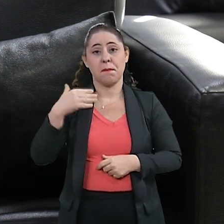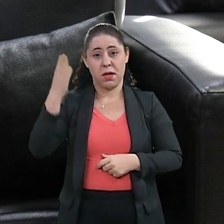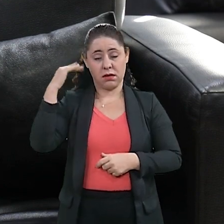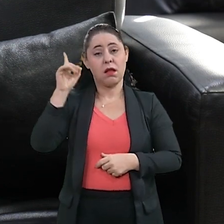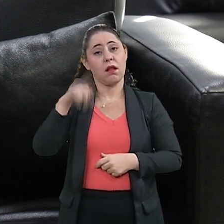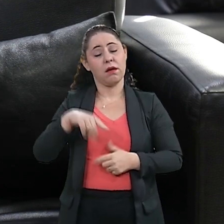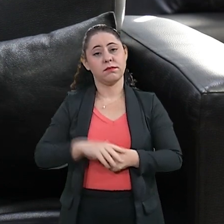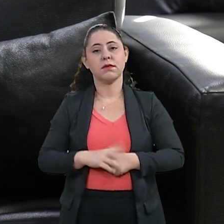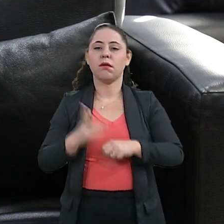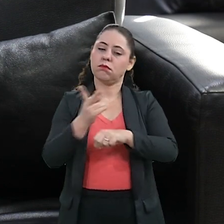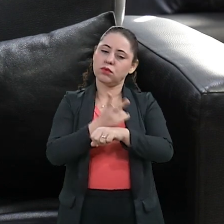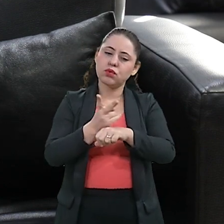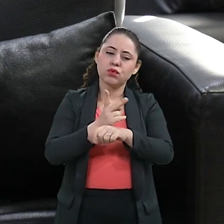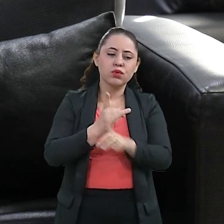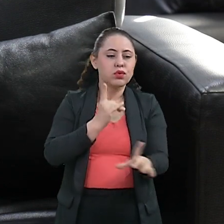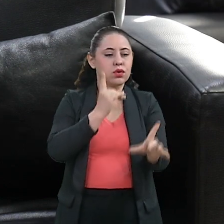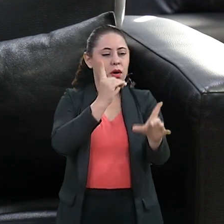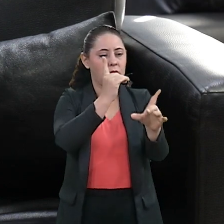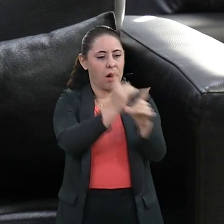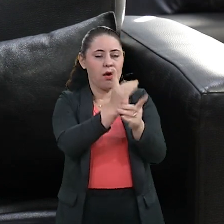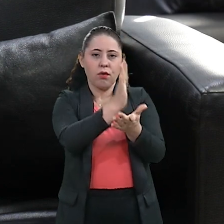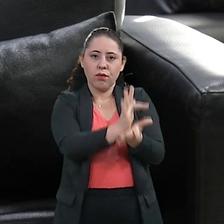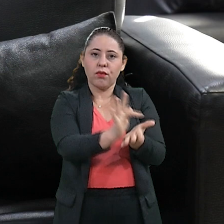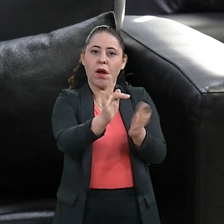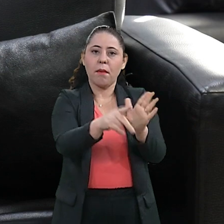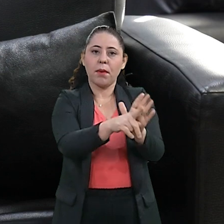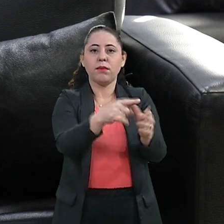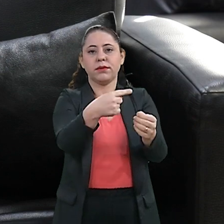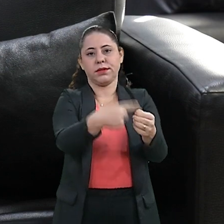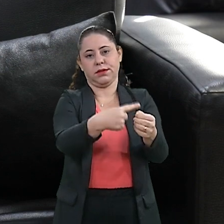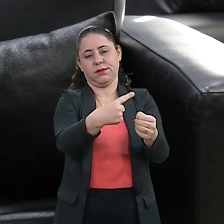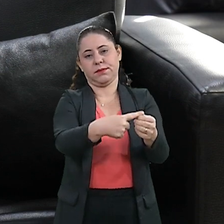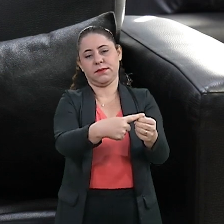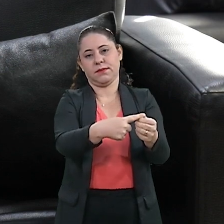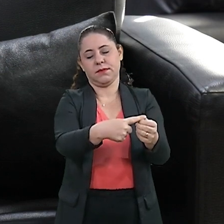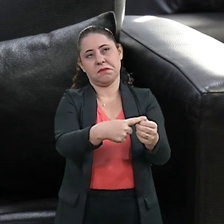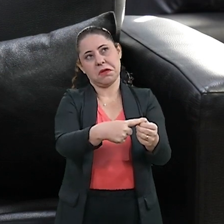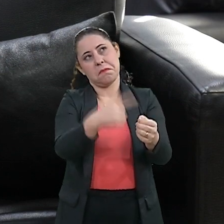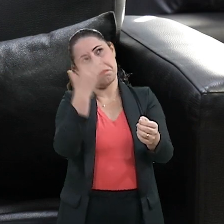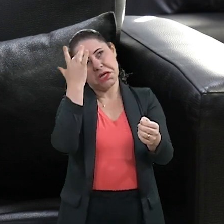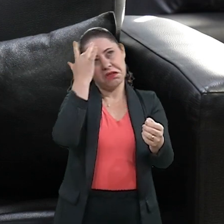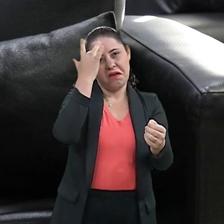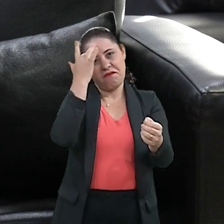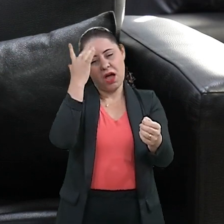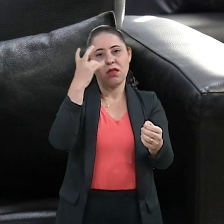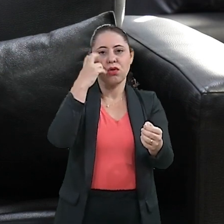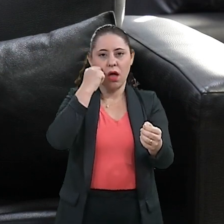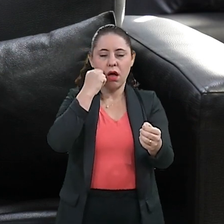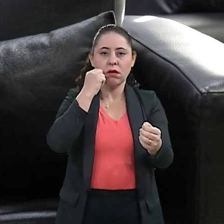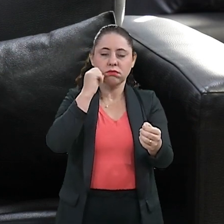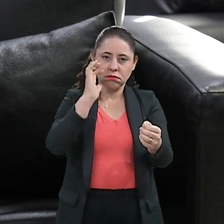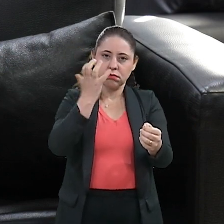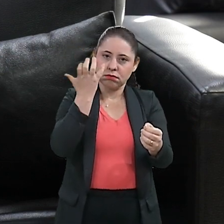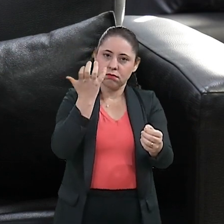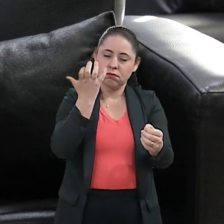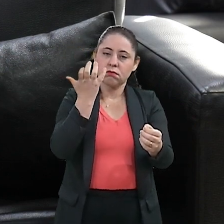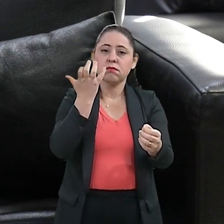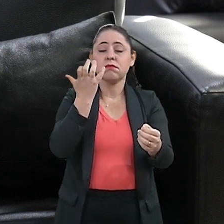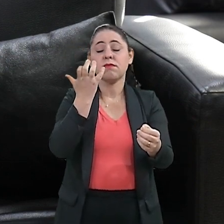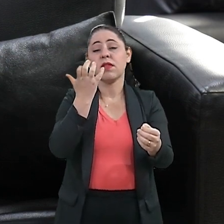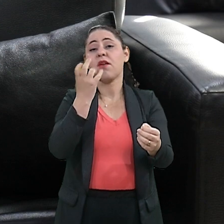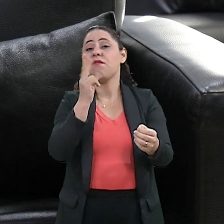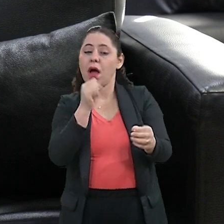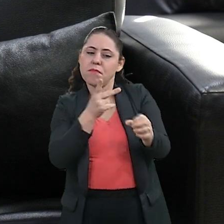Então, antigamente era assim, procurava o fórum da comarca onde se imaginava que a adoção